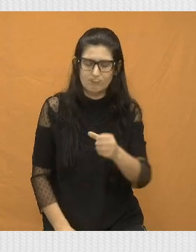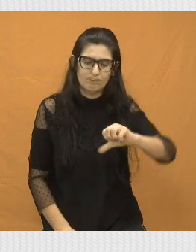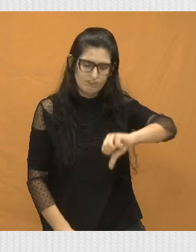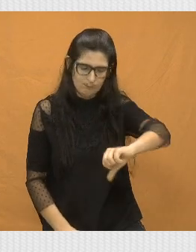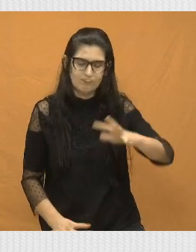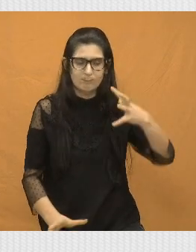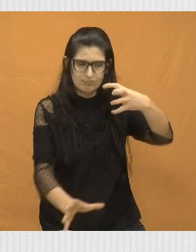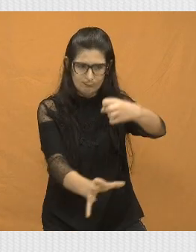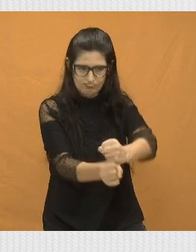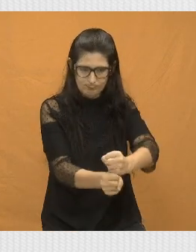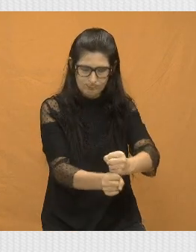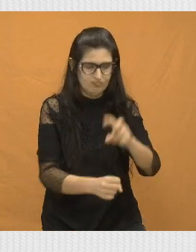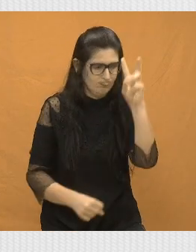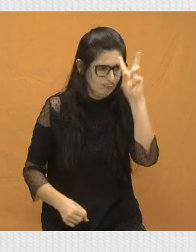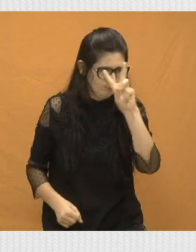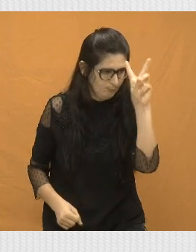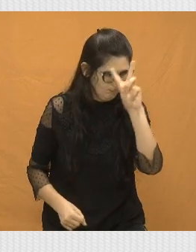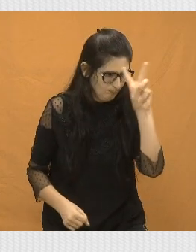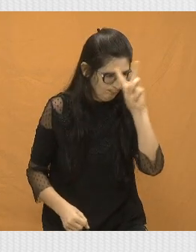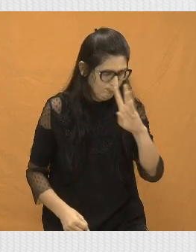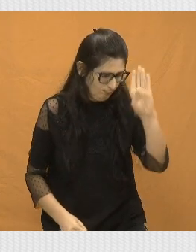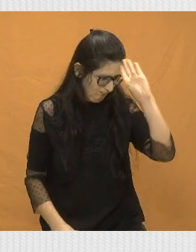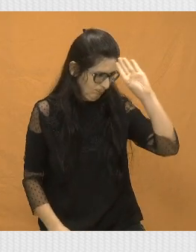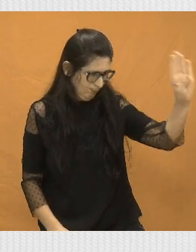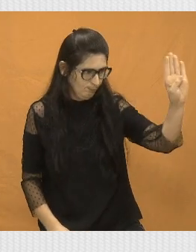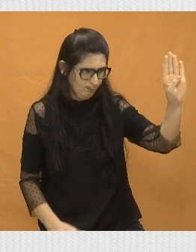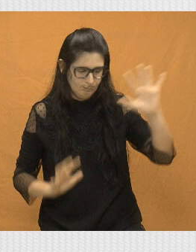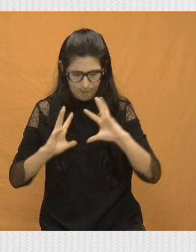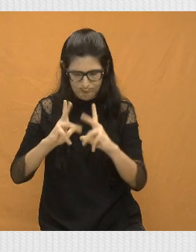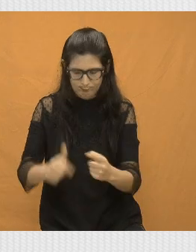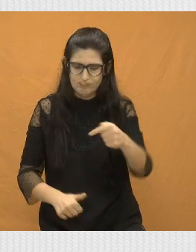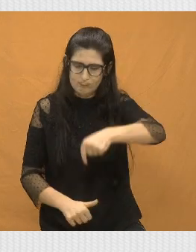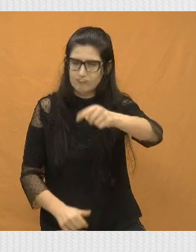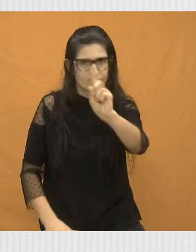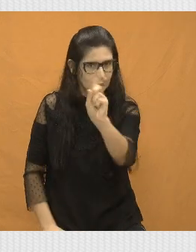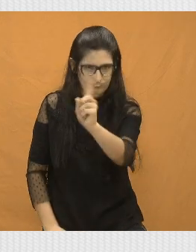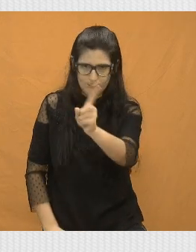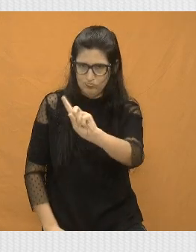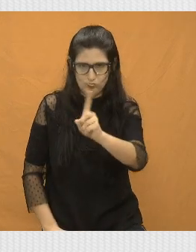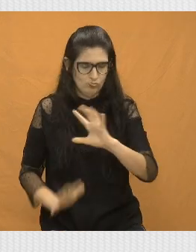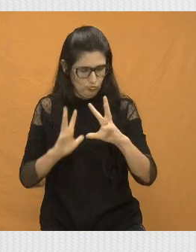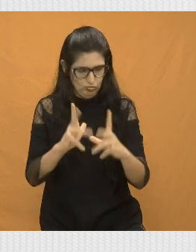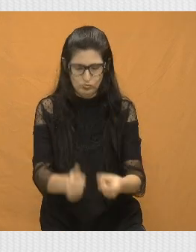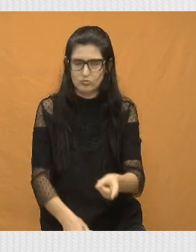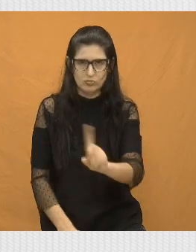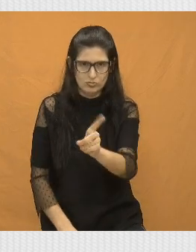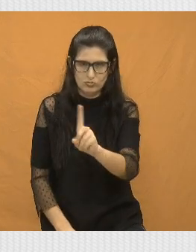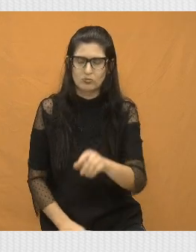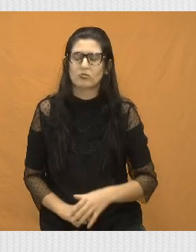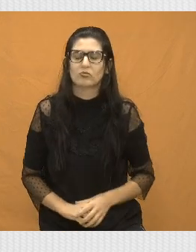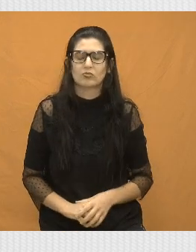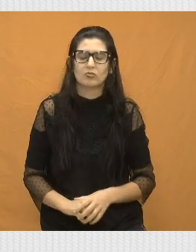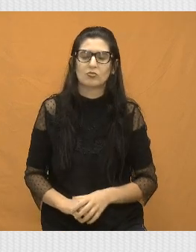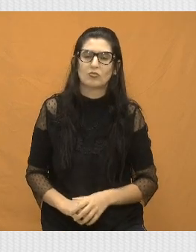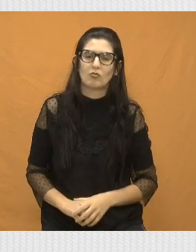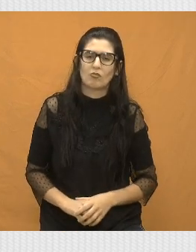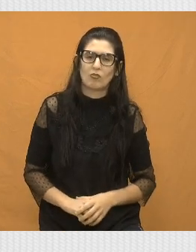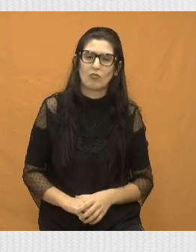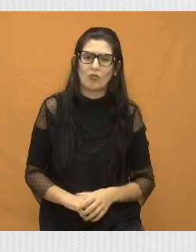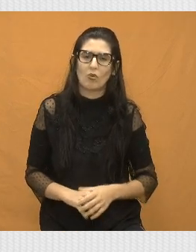totalidade, lembrando que são as principais, não estão todas aqui, né? onde no quadrimestre